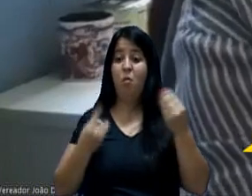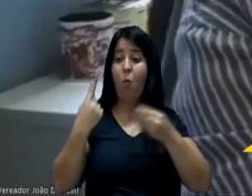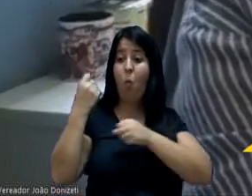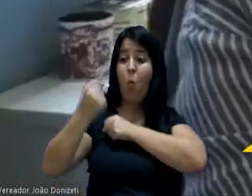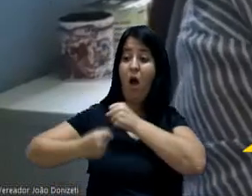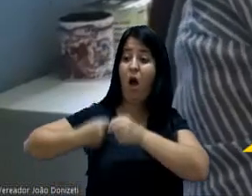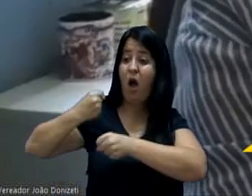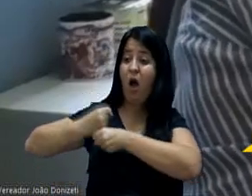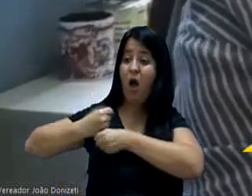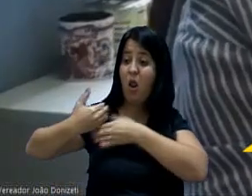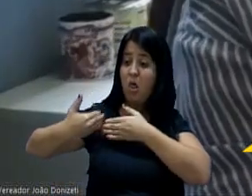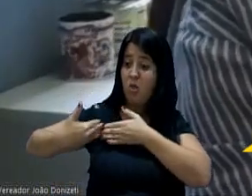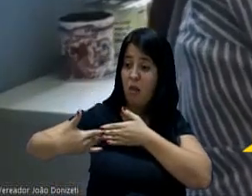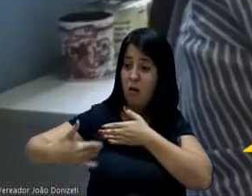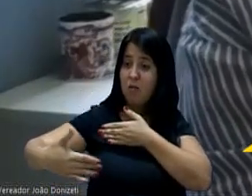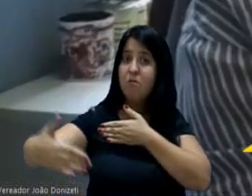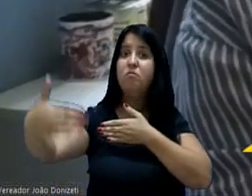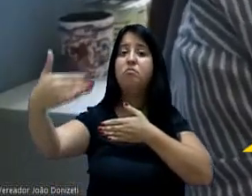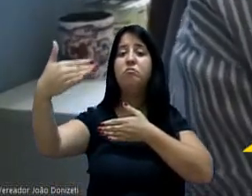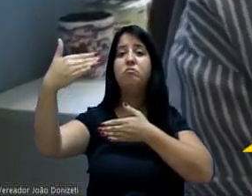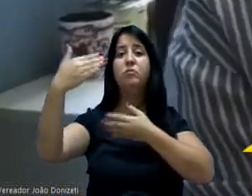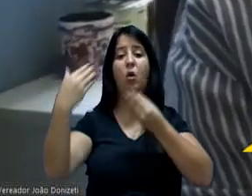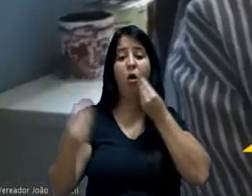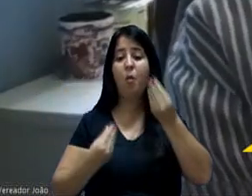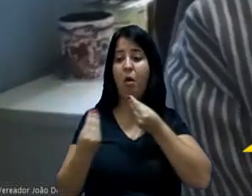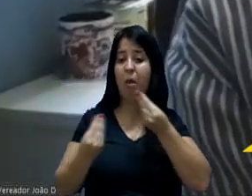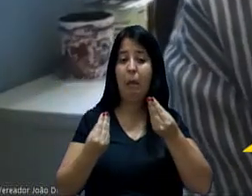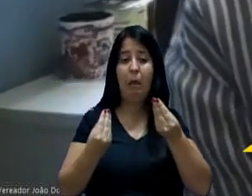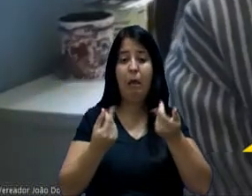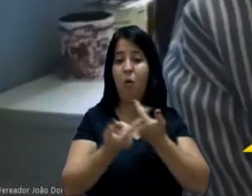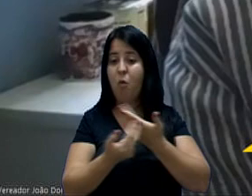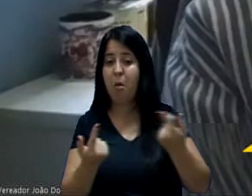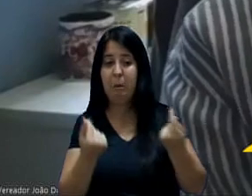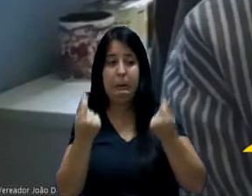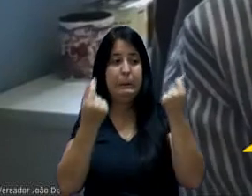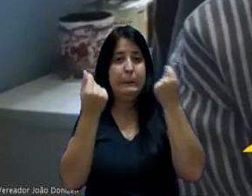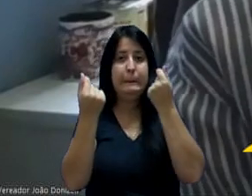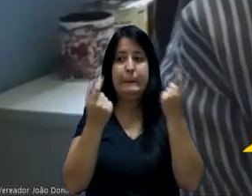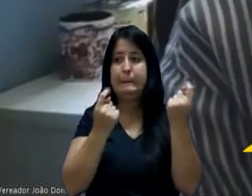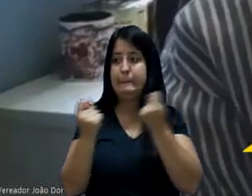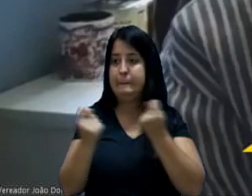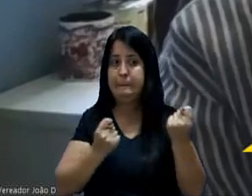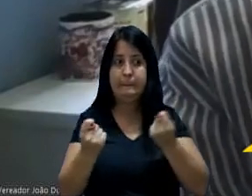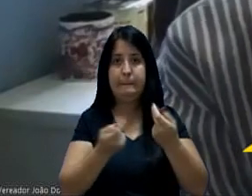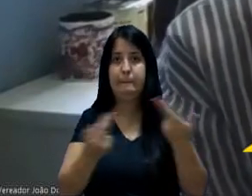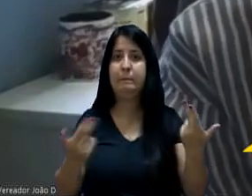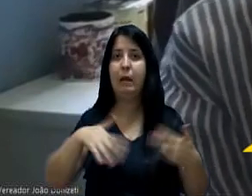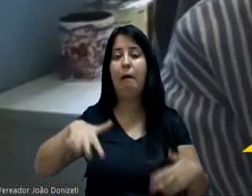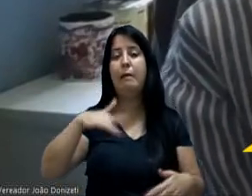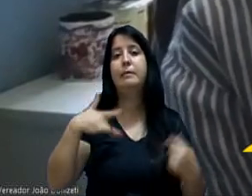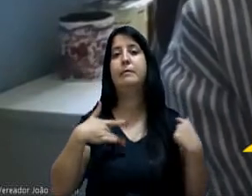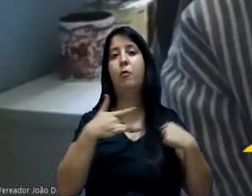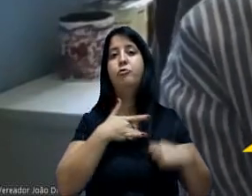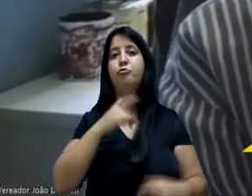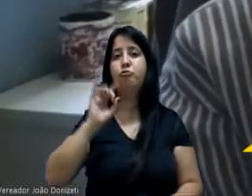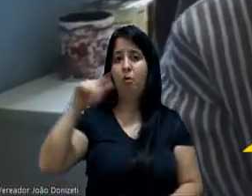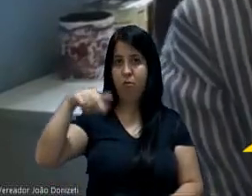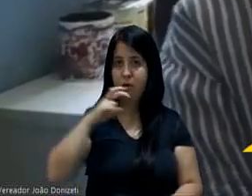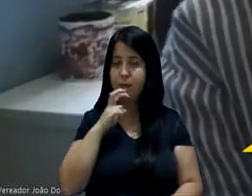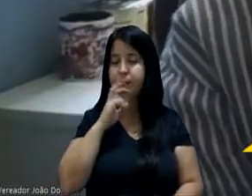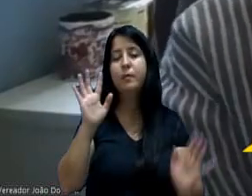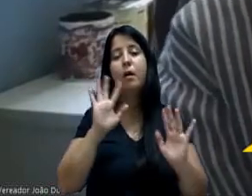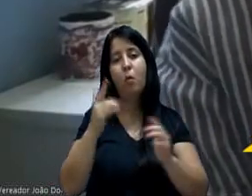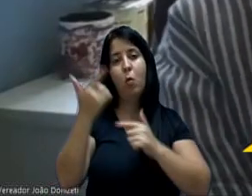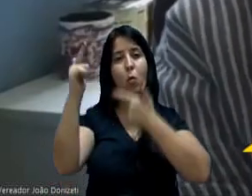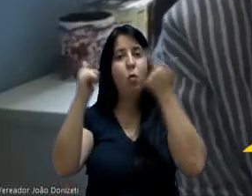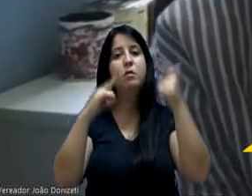ano onde definhando com as nossas finanças com relação à questão da área da saúde. Não só Sorocaba,